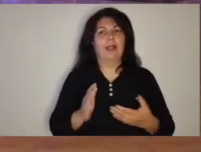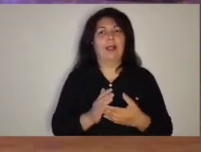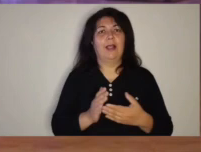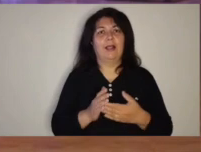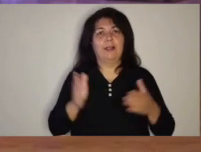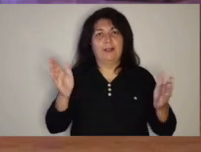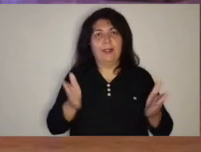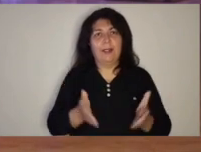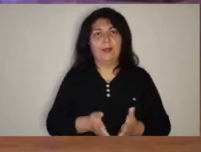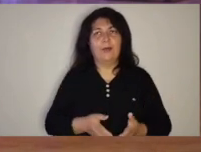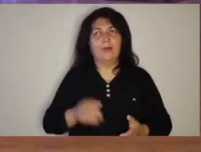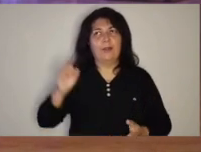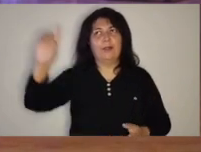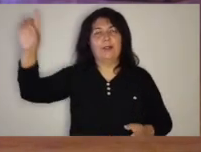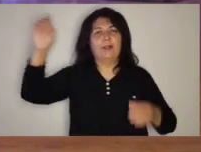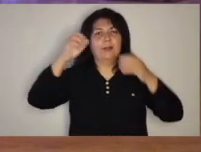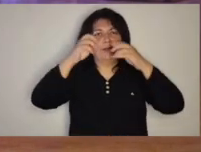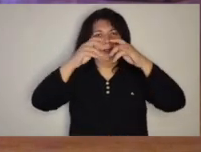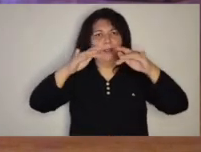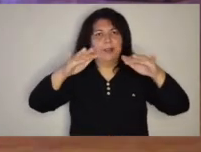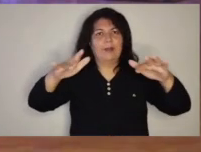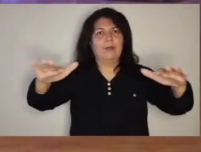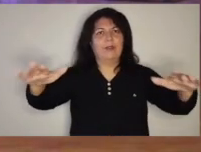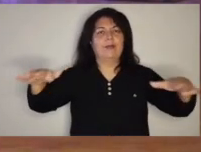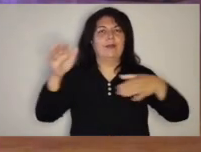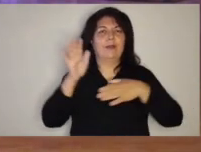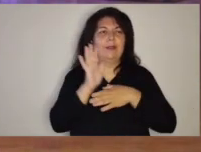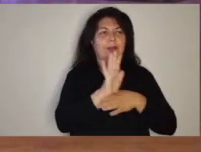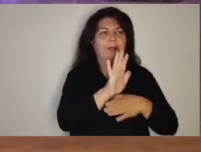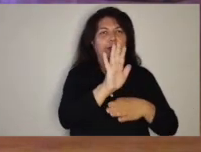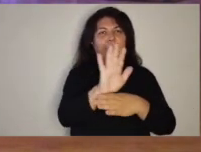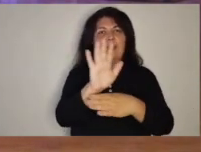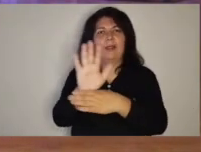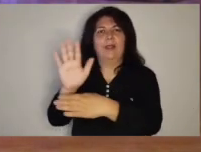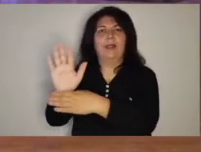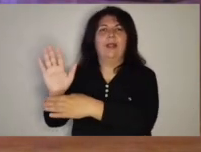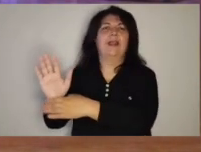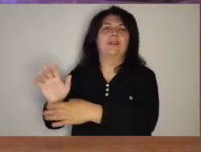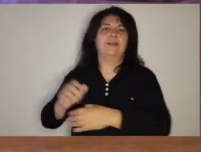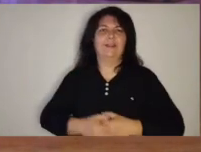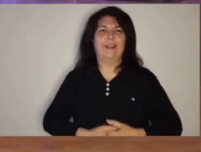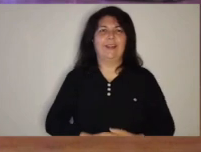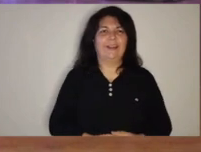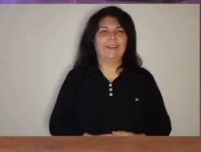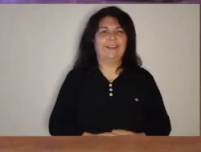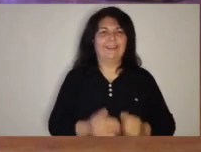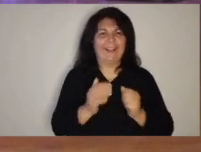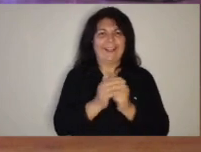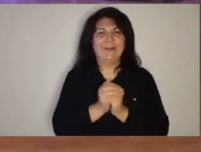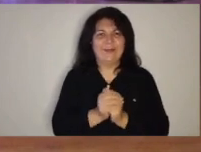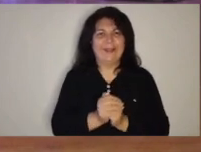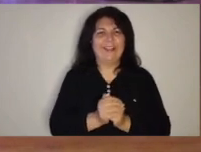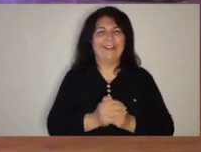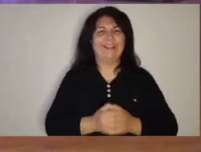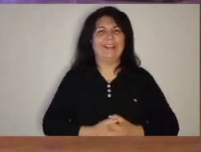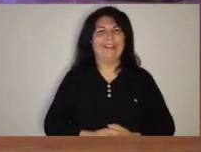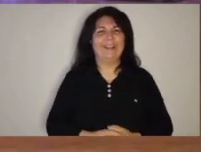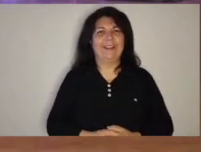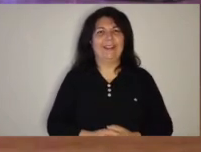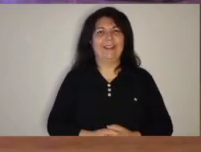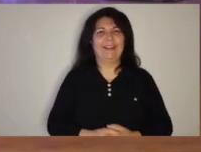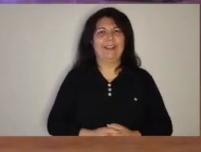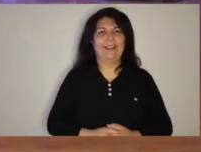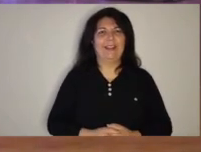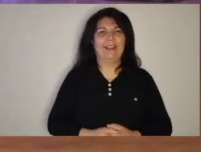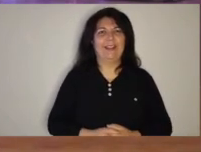fazerem toda boa obra. Amém, irmãos? E Deus até agora tem nos abençoado, tem nos ajudado,